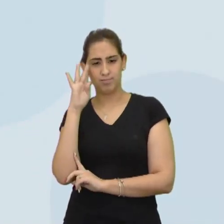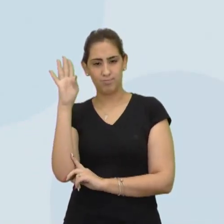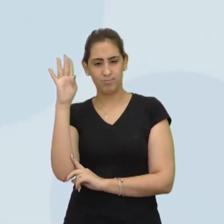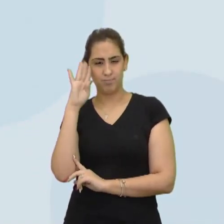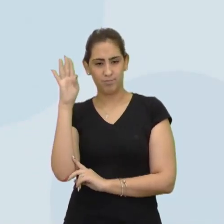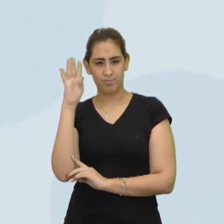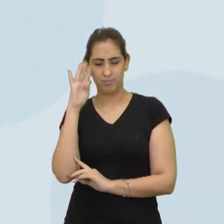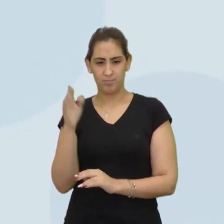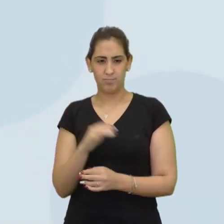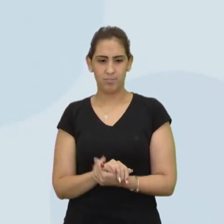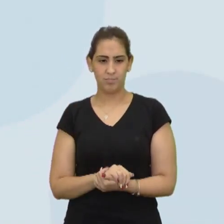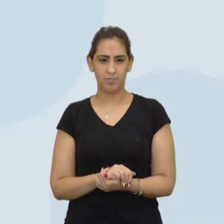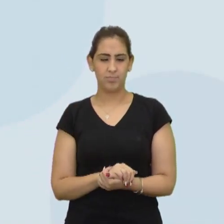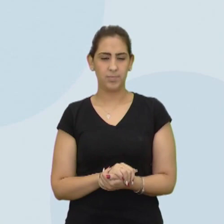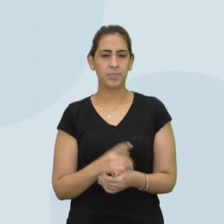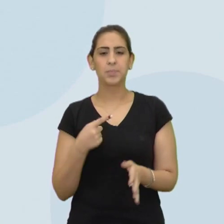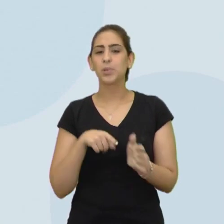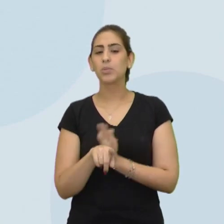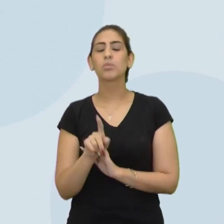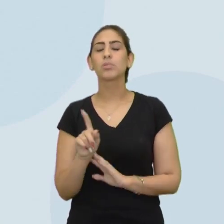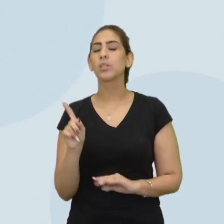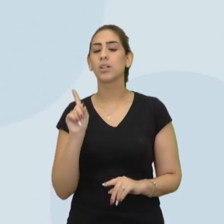certo? Então, a pergunta é: